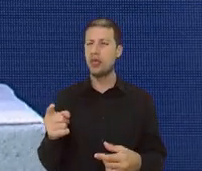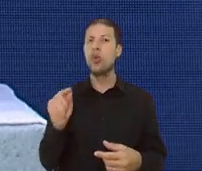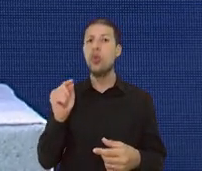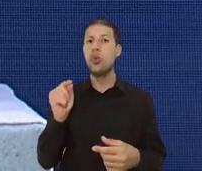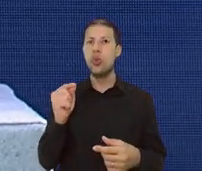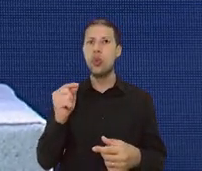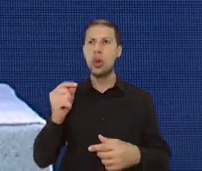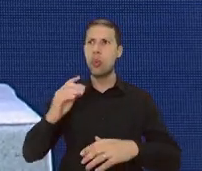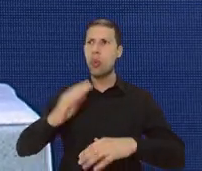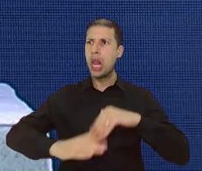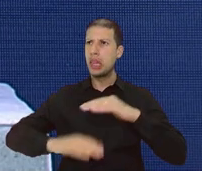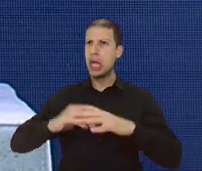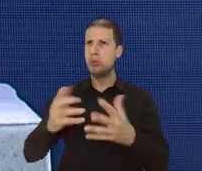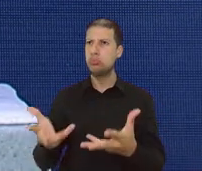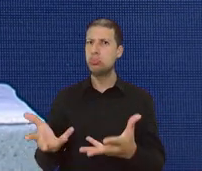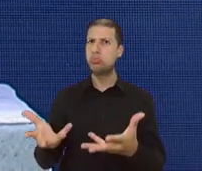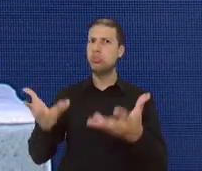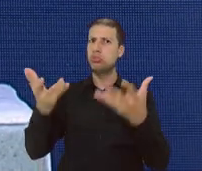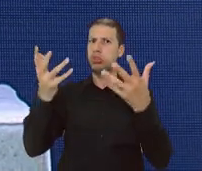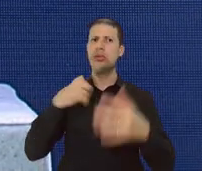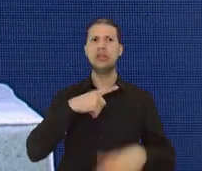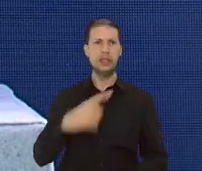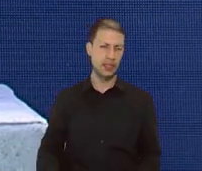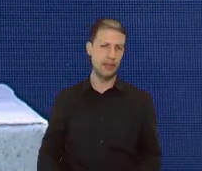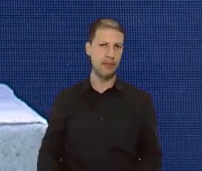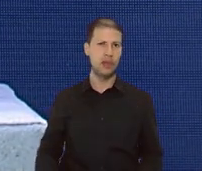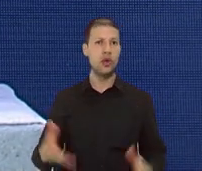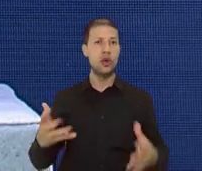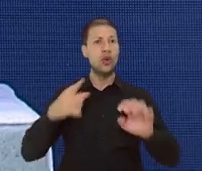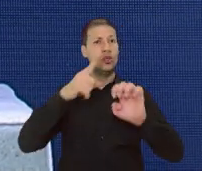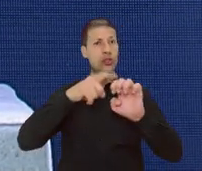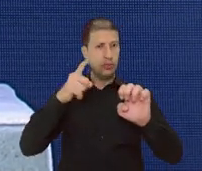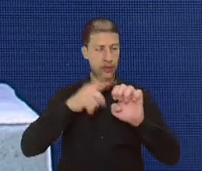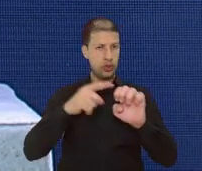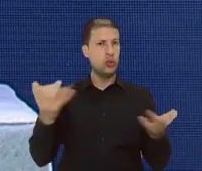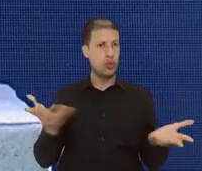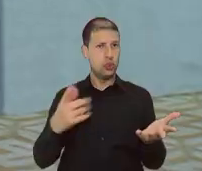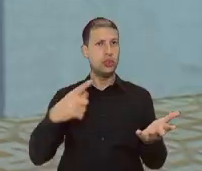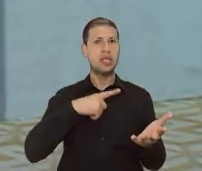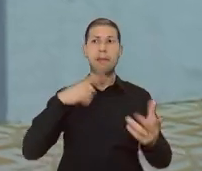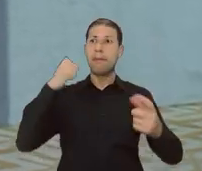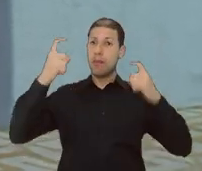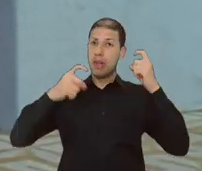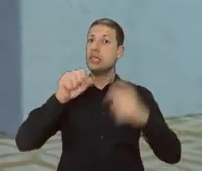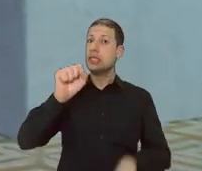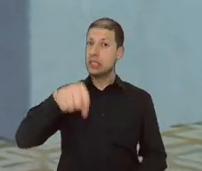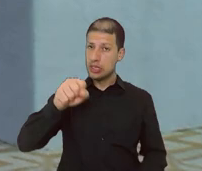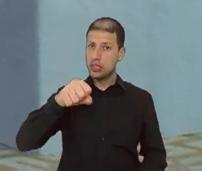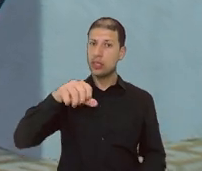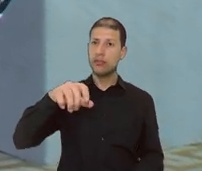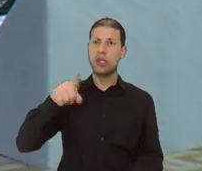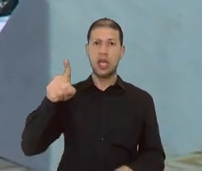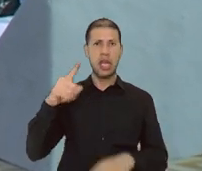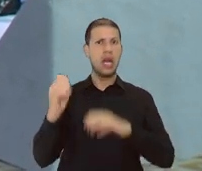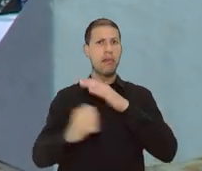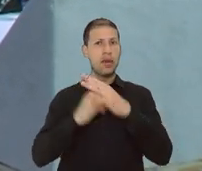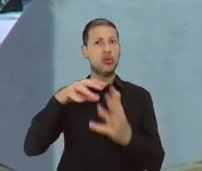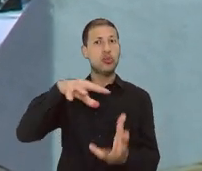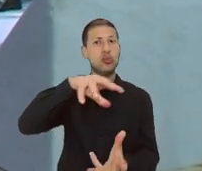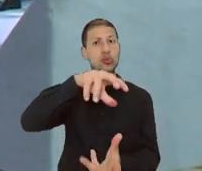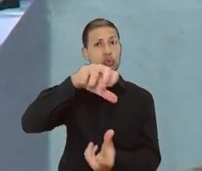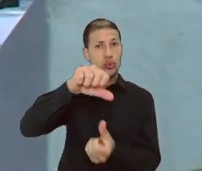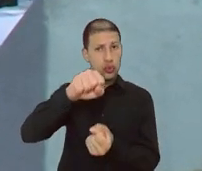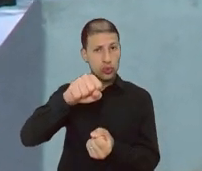Então os empreendedores hoje eles estão preocupados sim com a sustentabilidade do negócio eles entendem o